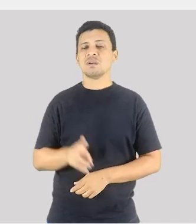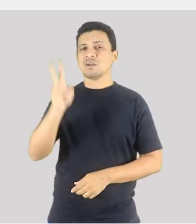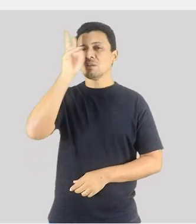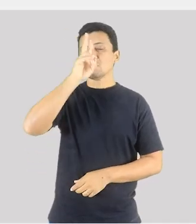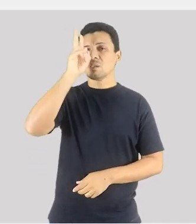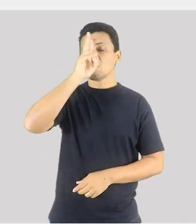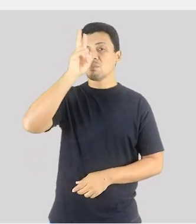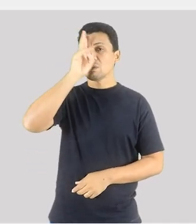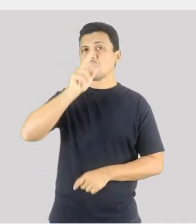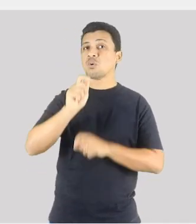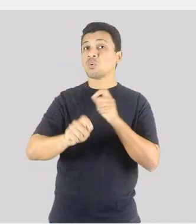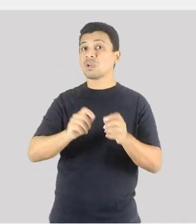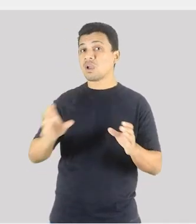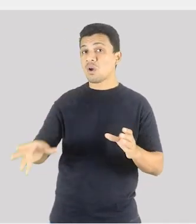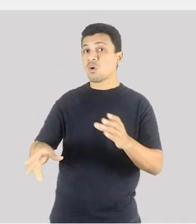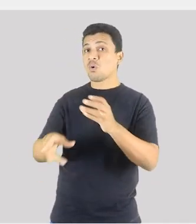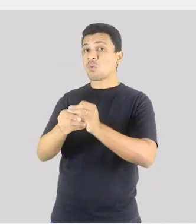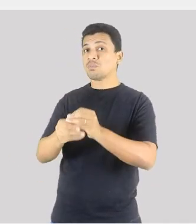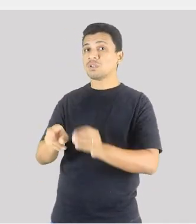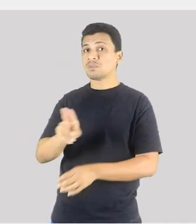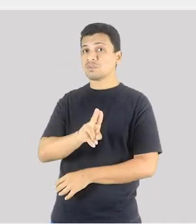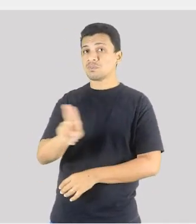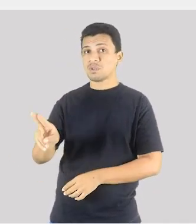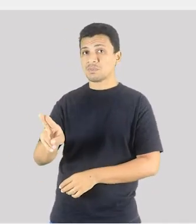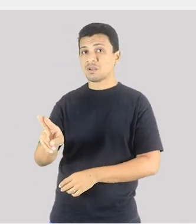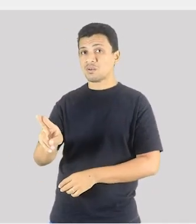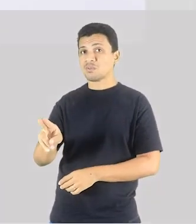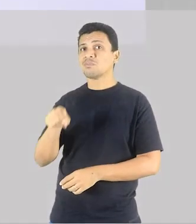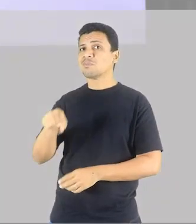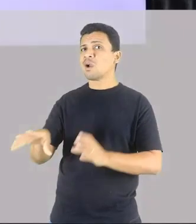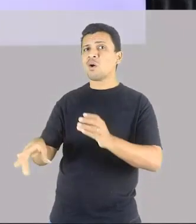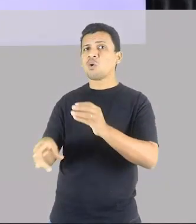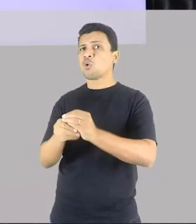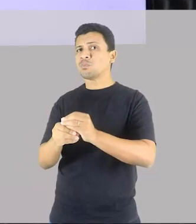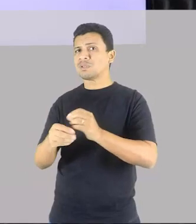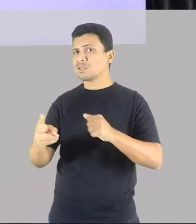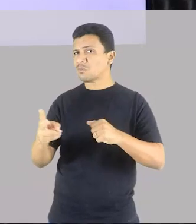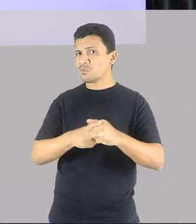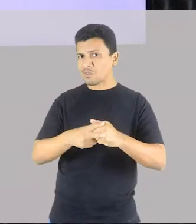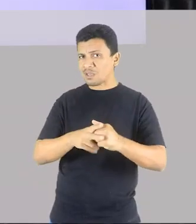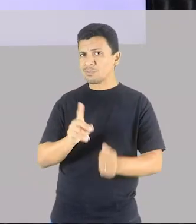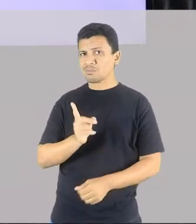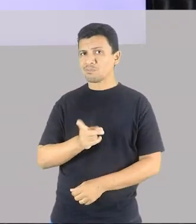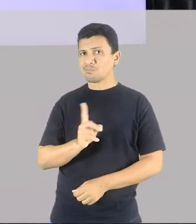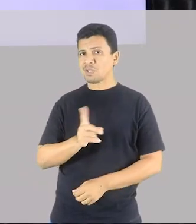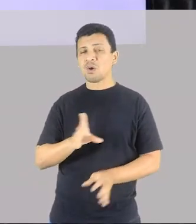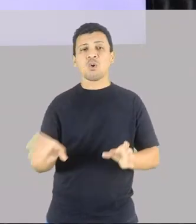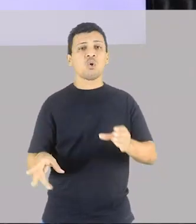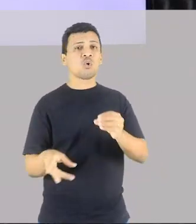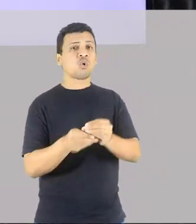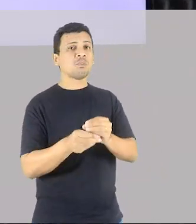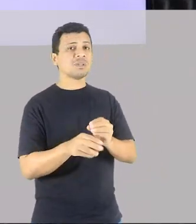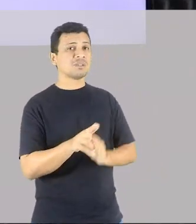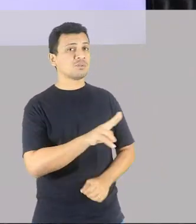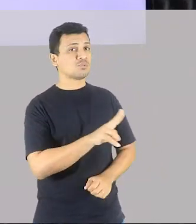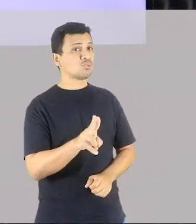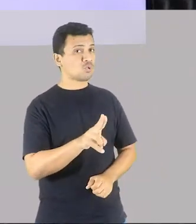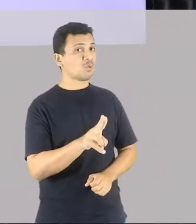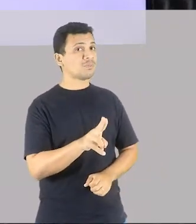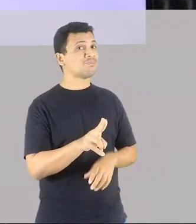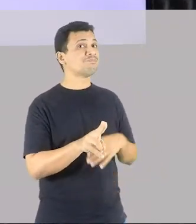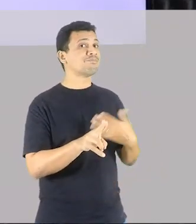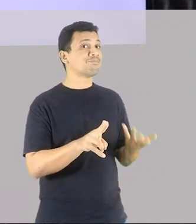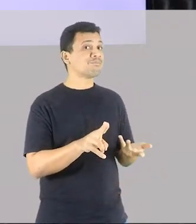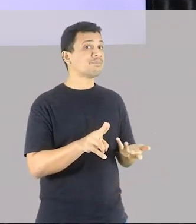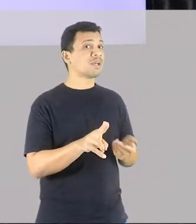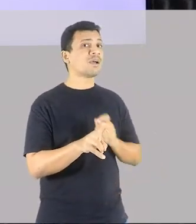o complemento nominal, que é aquele termo que está completando o sentido não mais de um verbo, claro, né? Mas sim de um nome. E esse